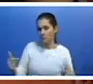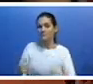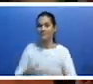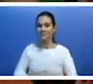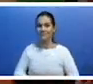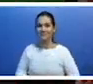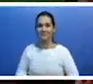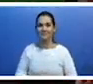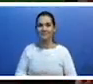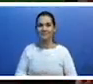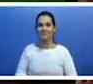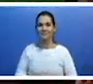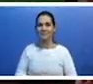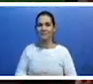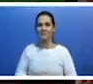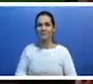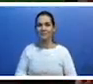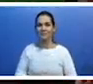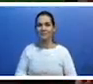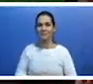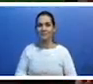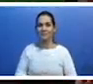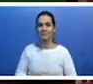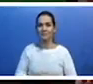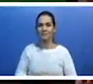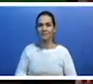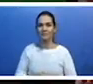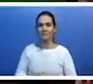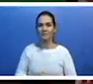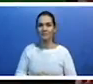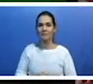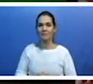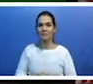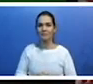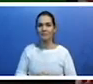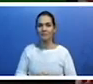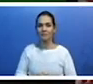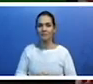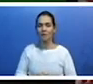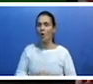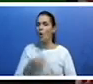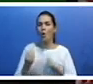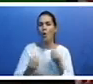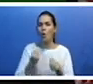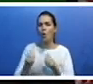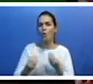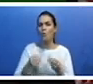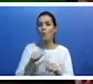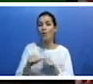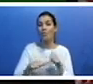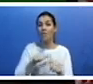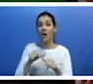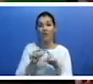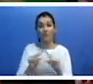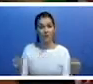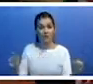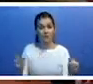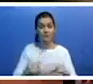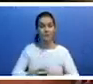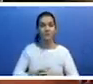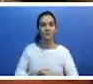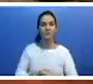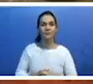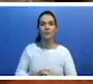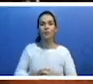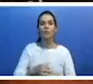maneiras, tá? Utilizando palavrinhas diferentes. Então, vamos ver como que eu posso modificar esta frase. O cientista